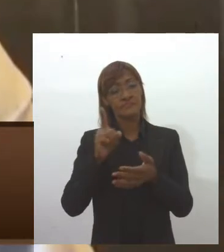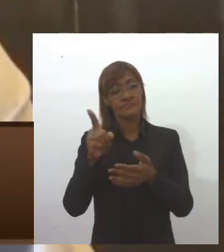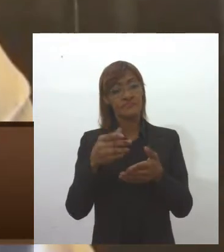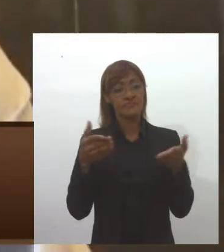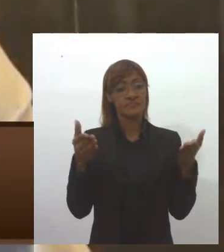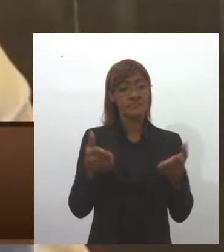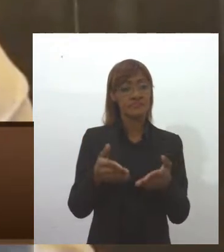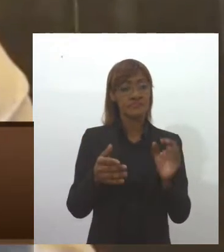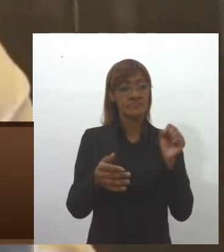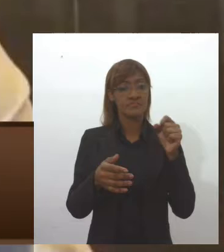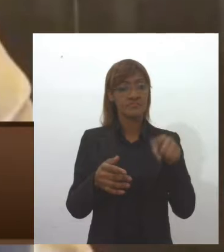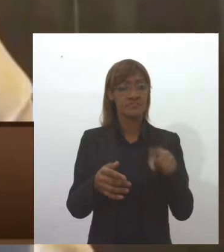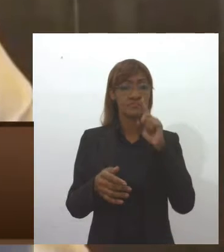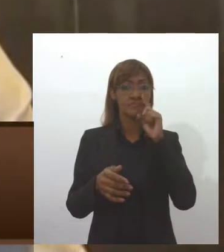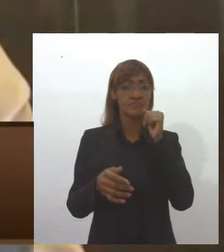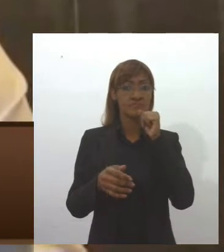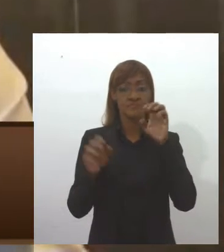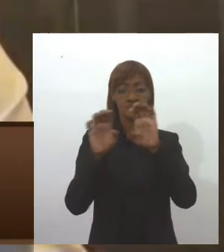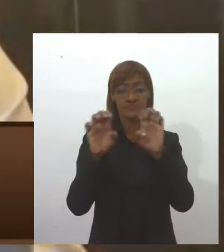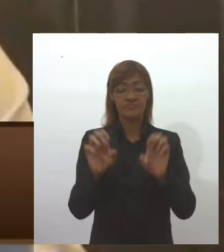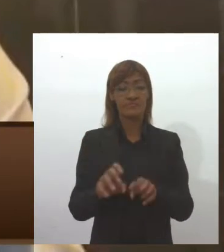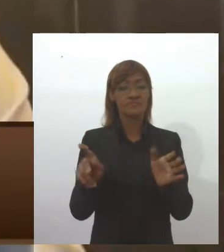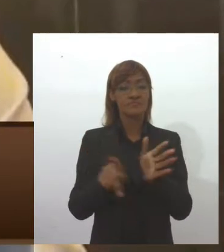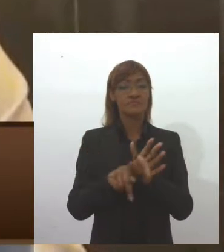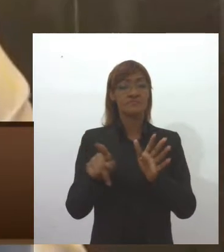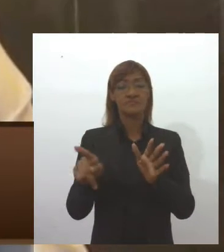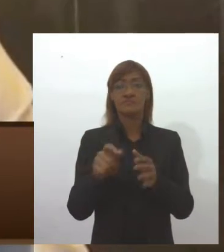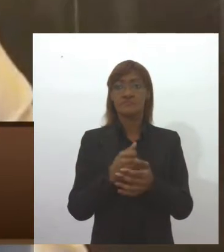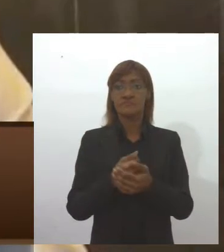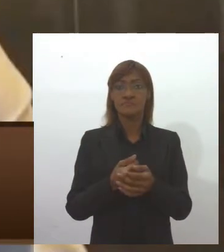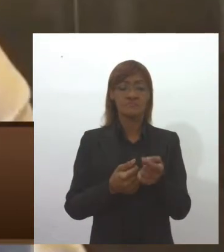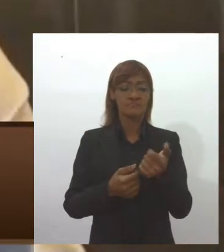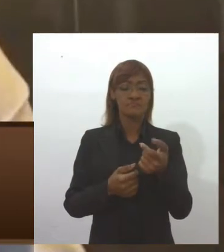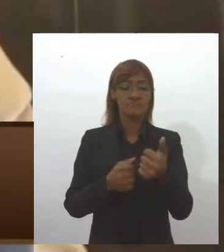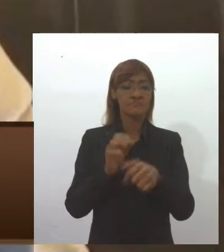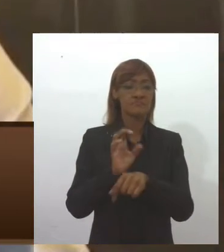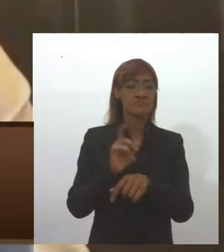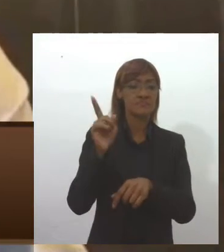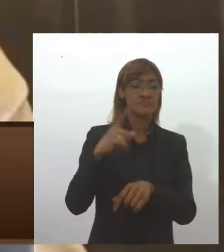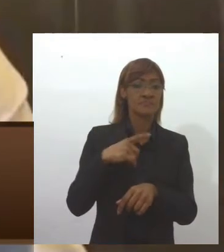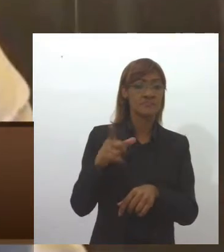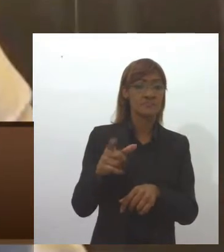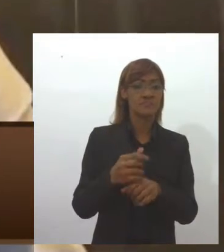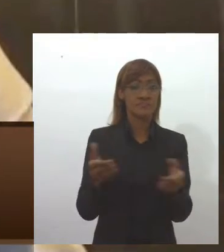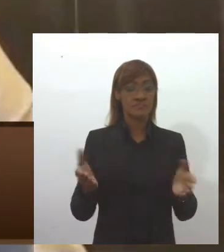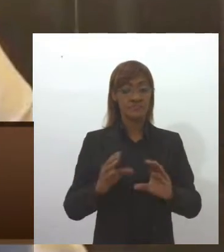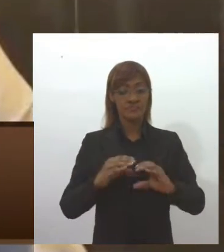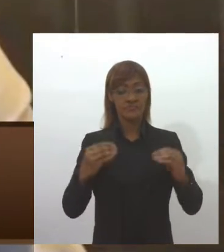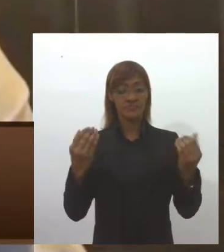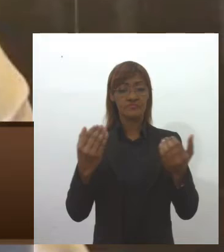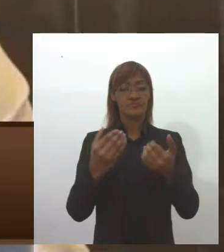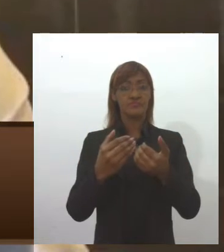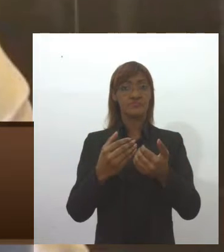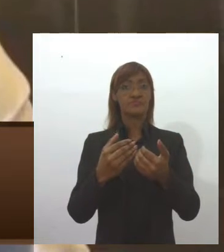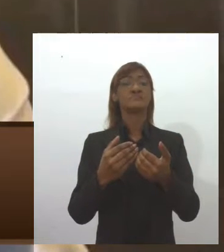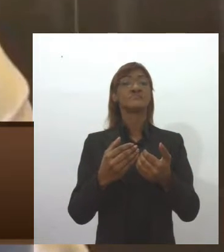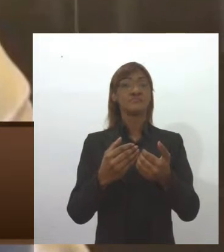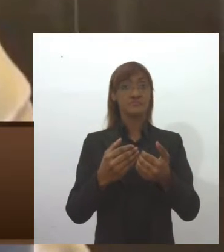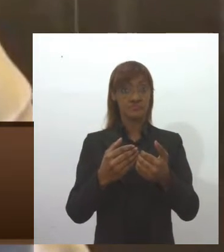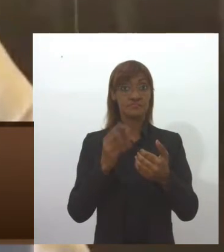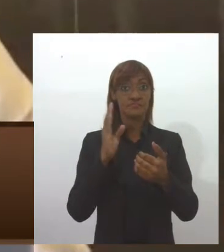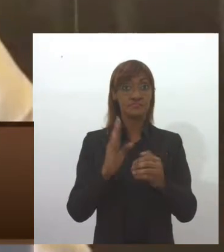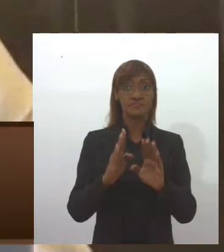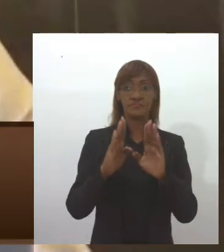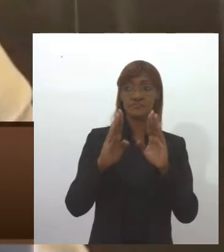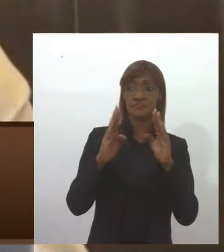eles têm uma infraestrutura pronta. São poucos estados que têm. Nós vamos ter agora um centro de convenções, os mais modernos do Nordeste. Nós temos